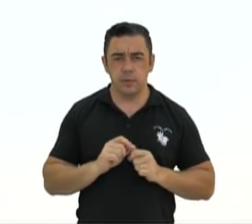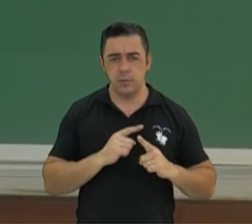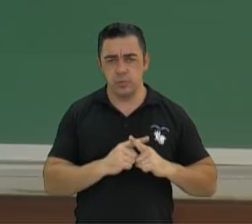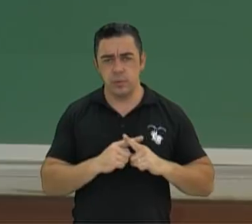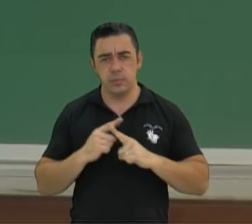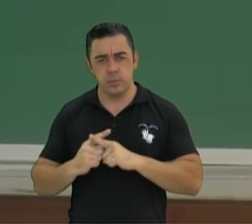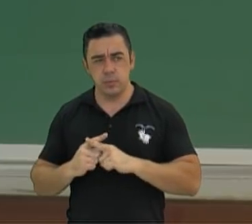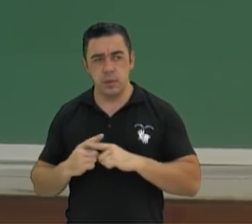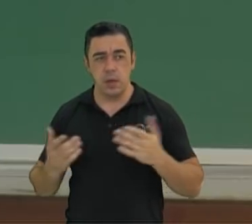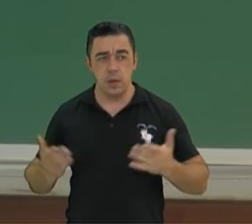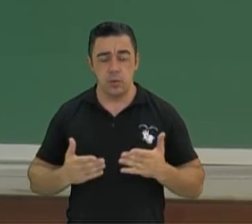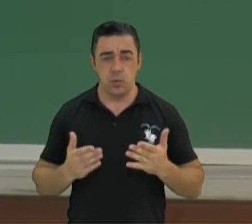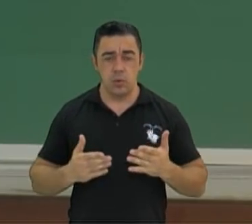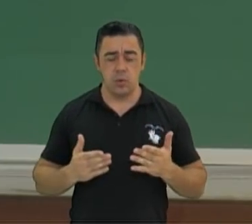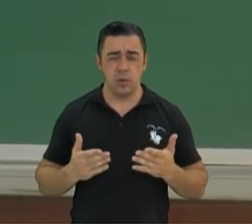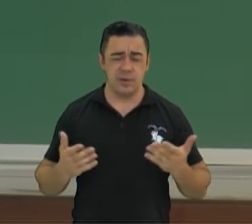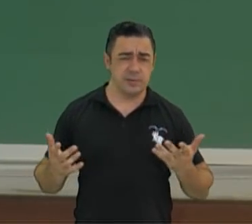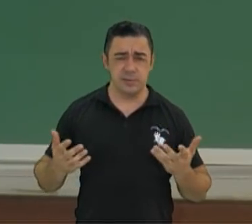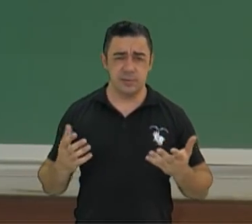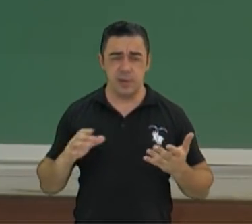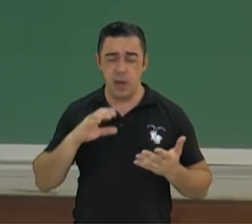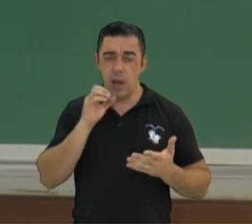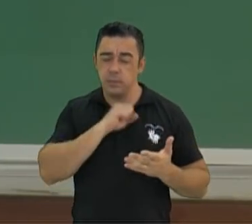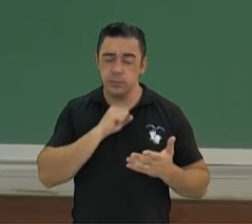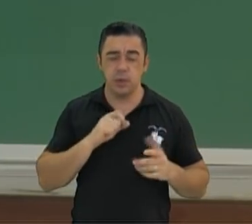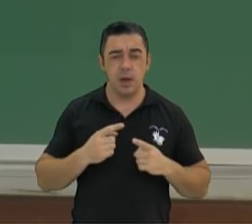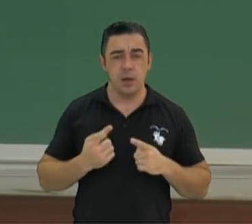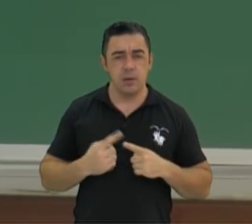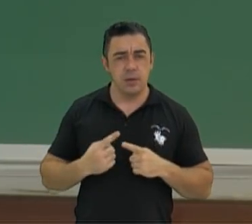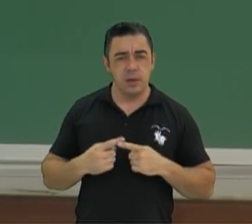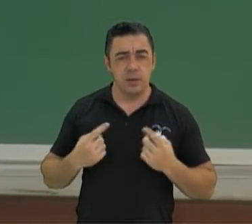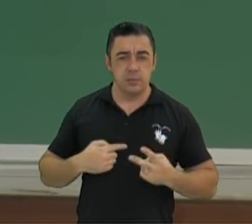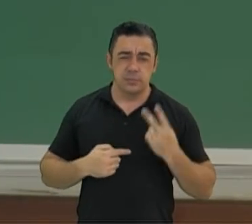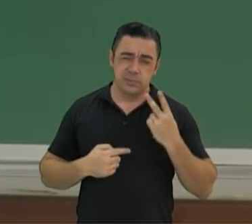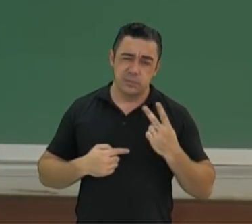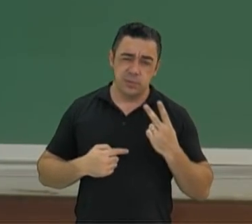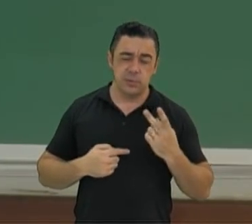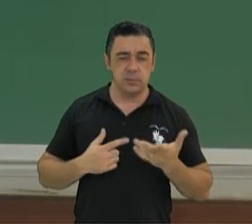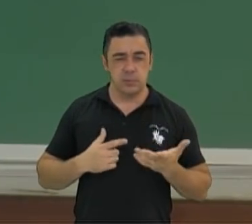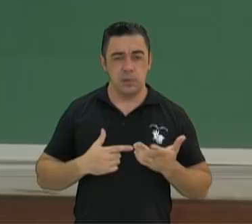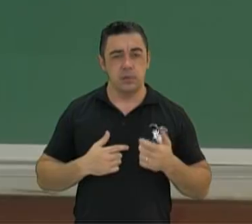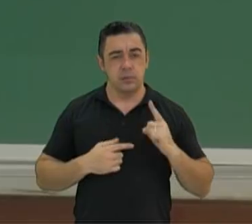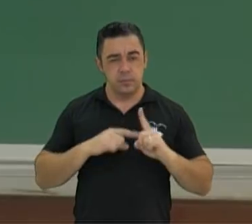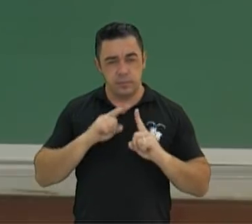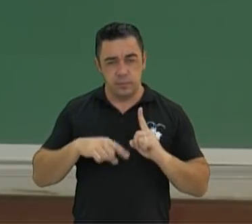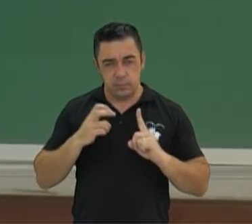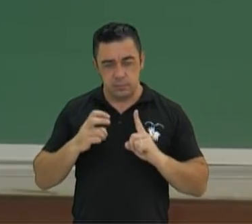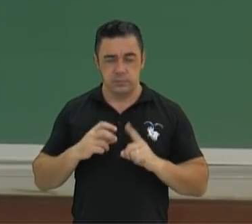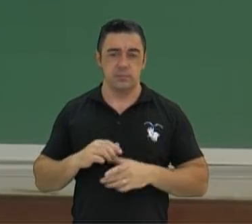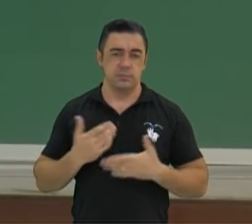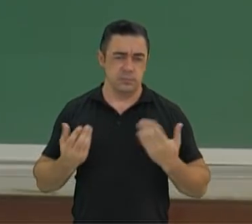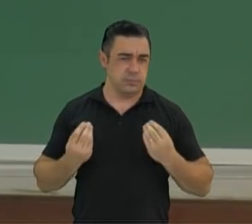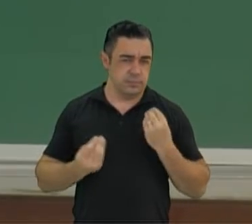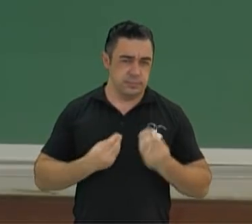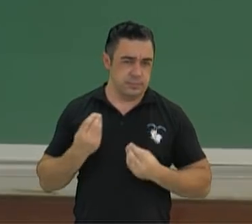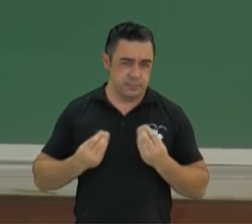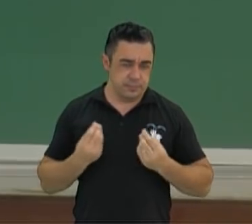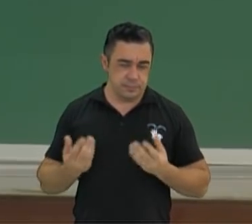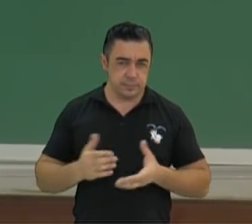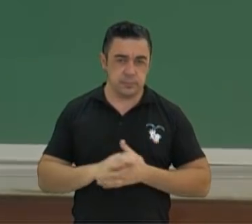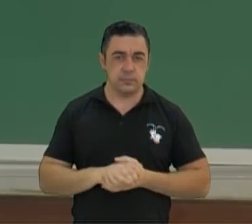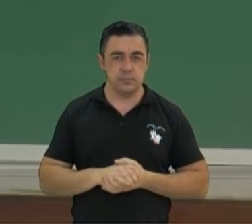número inteiro por um número decimal. Eu fiz rapidinho. Mas agora eu tenho 2 números decimais. Como que eu vou